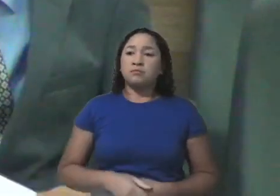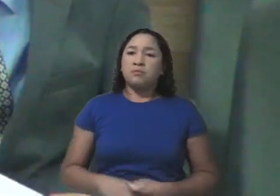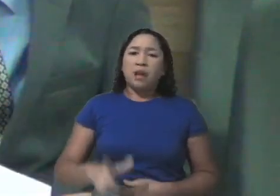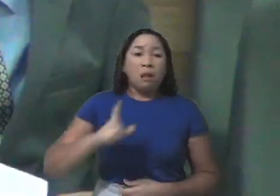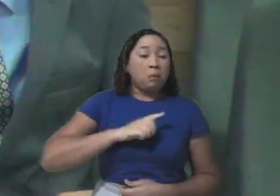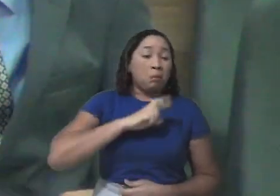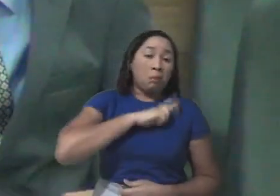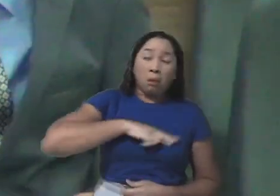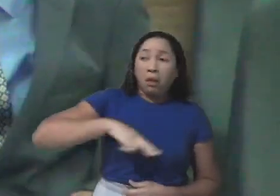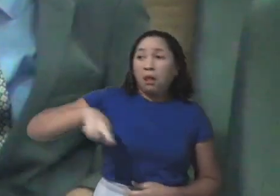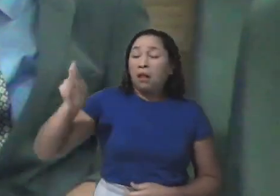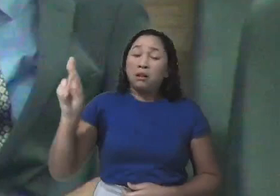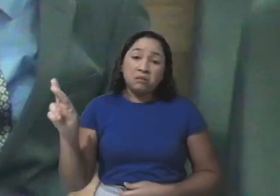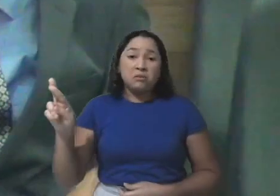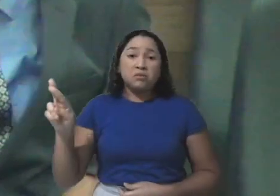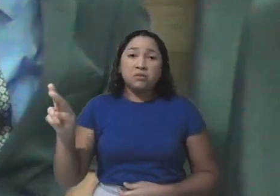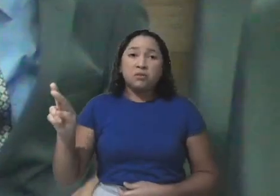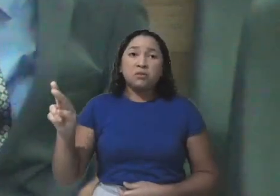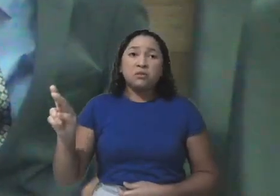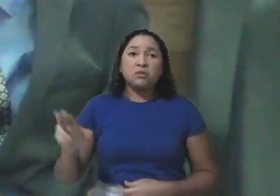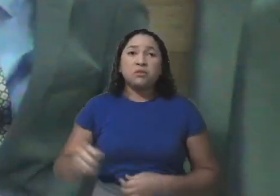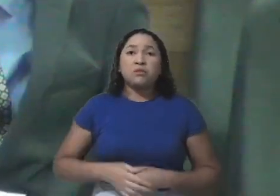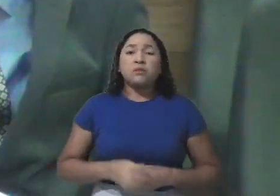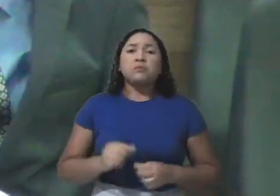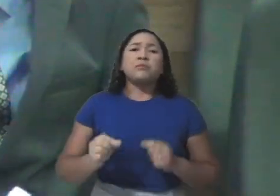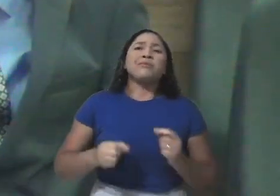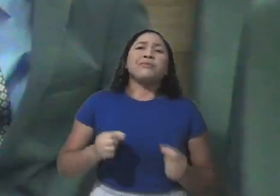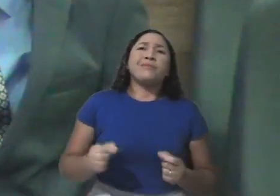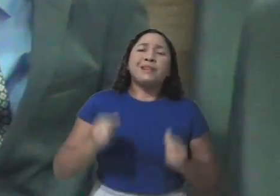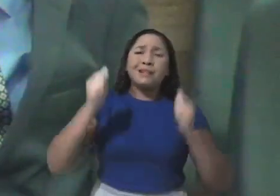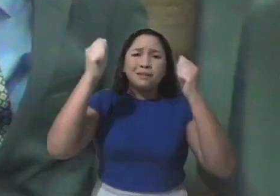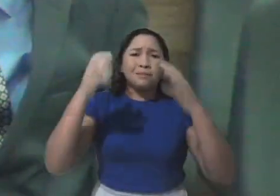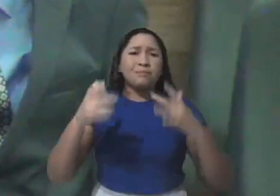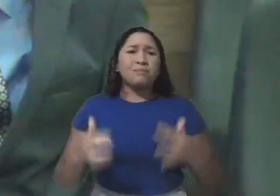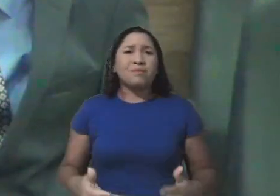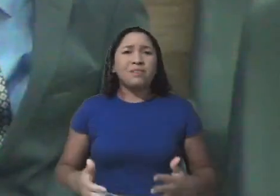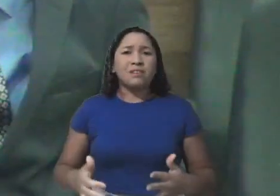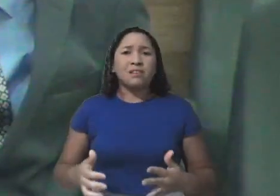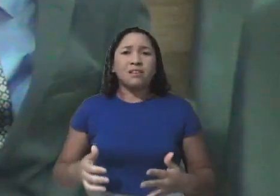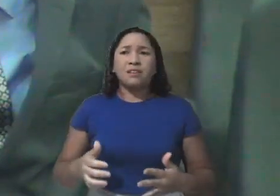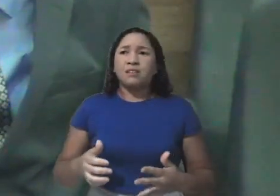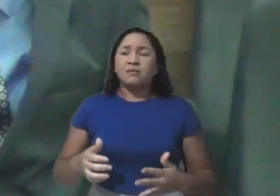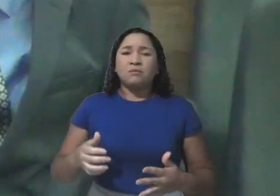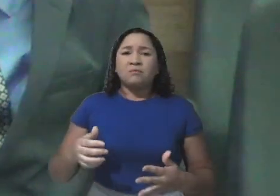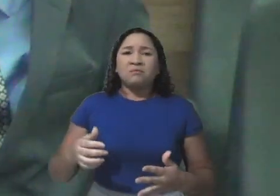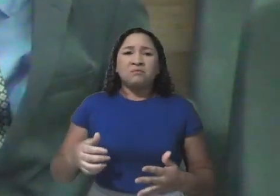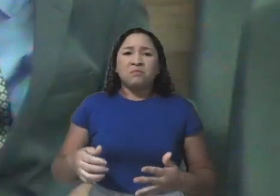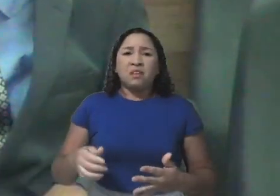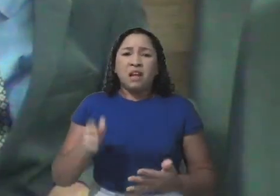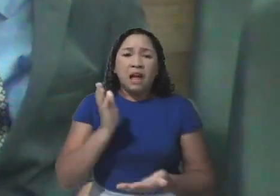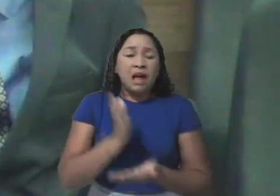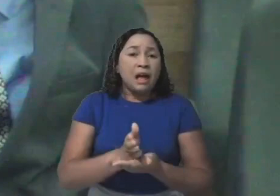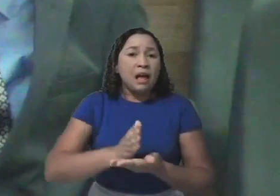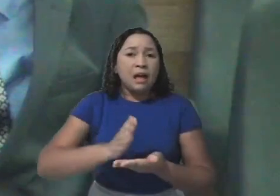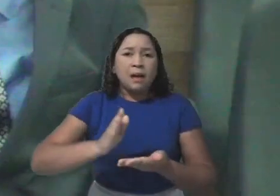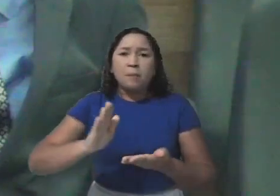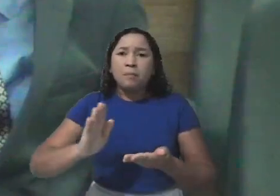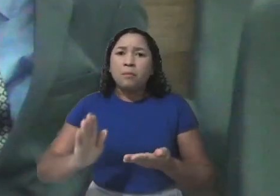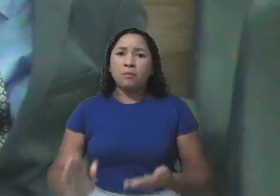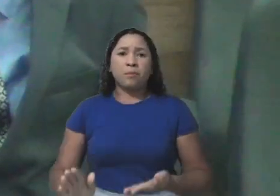Espírito Santo cessou nos tempos apostólicos, cessou após a igreja primitiva. Então